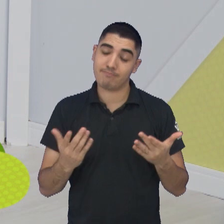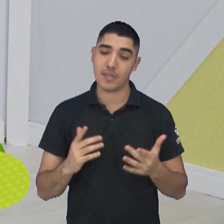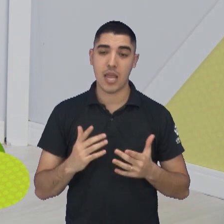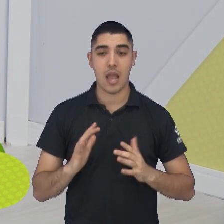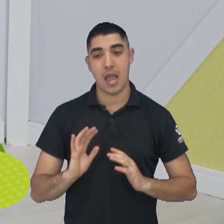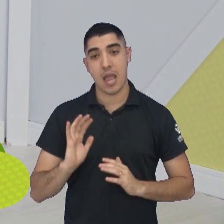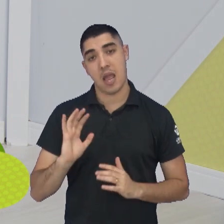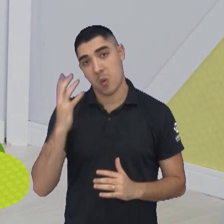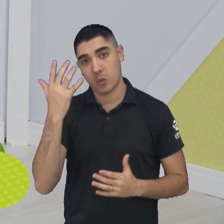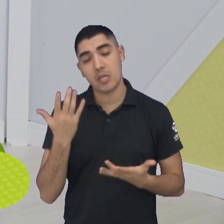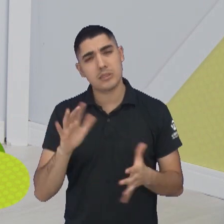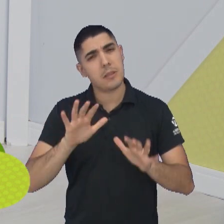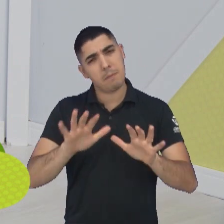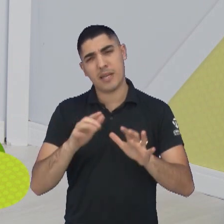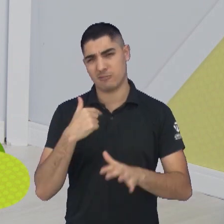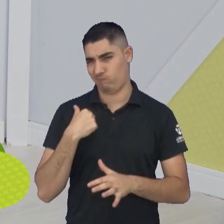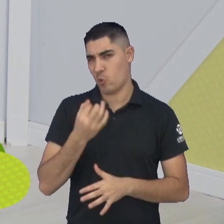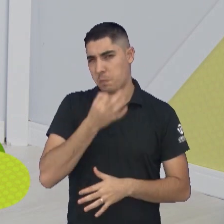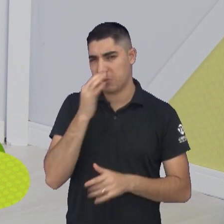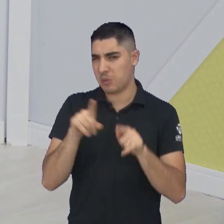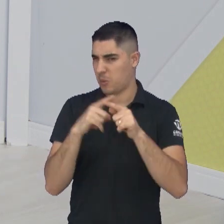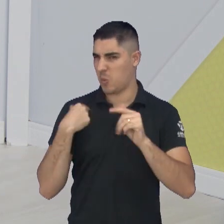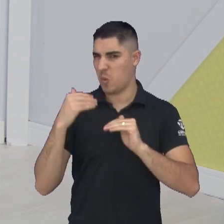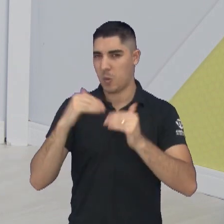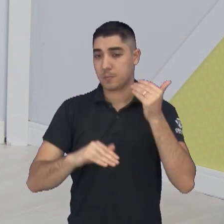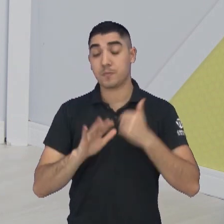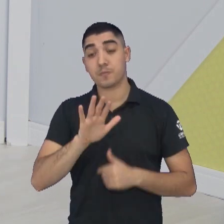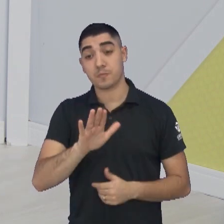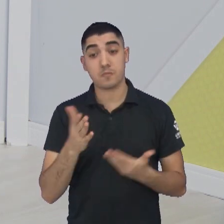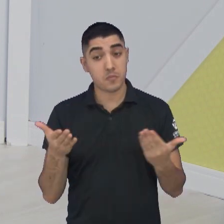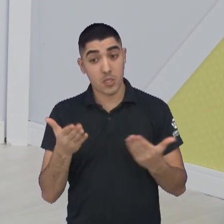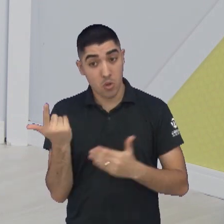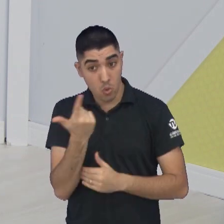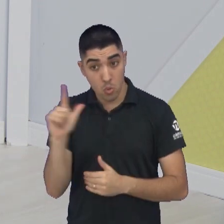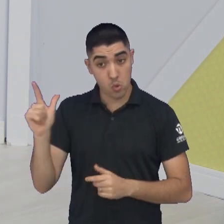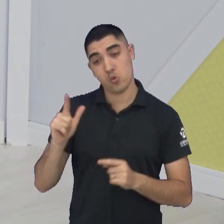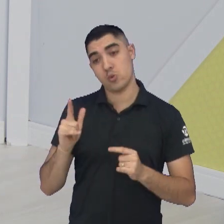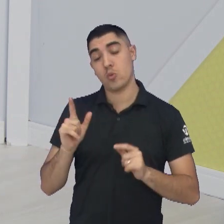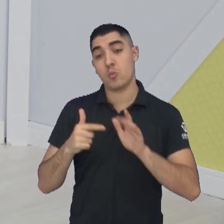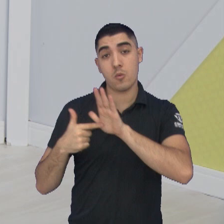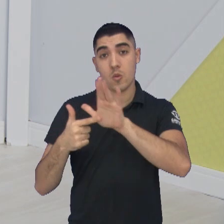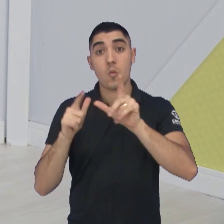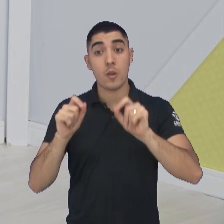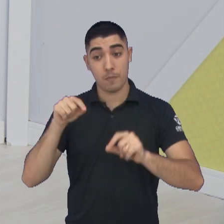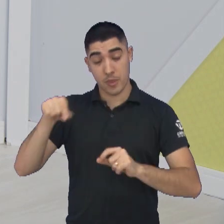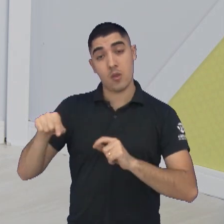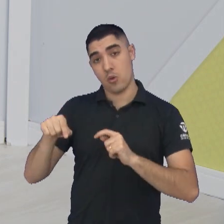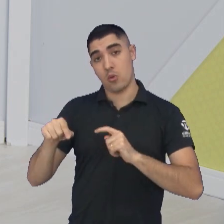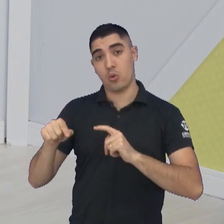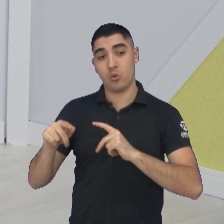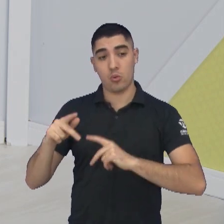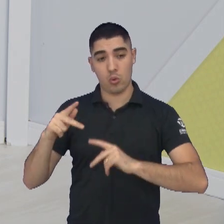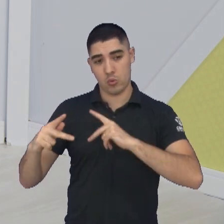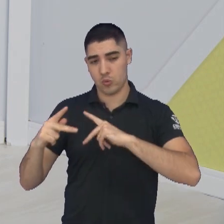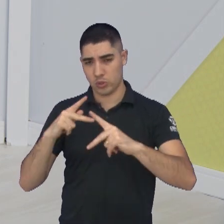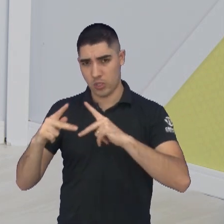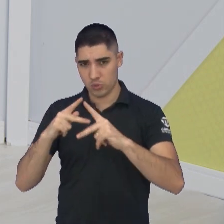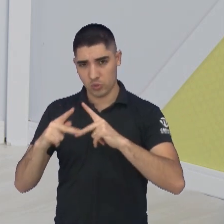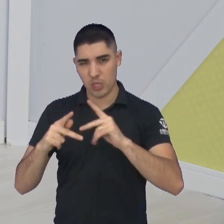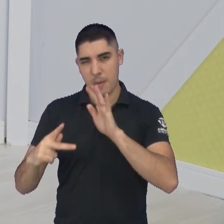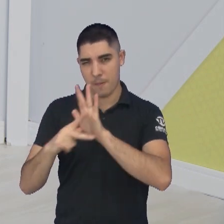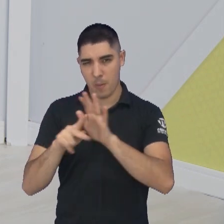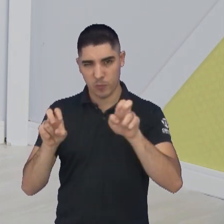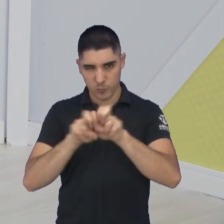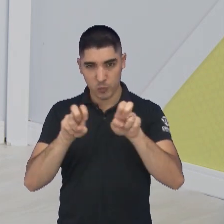mas realmente também não acho legal não. Brunão, pra gente fechar esse primeiro bloco, olha só, a Máquina Amarela entra em quadra amanhã